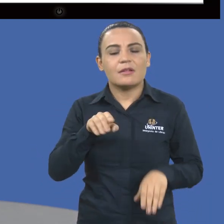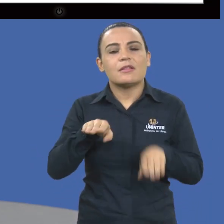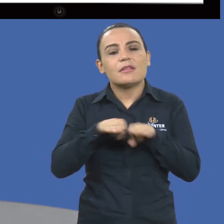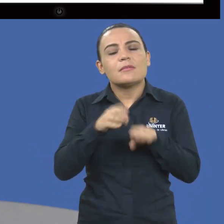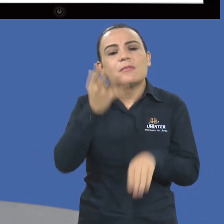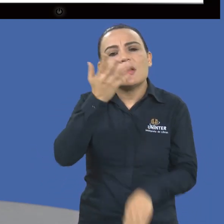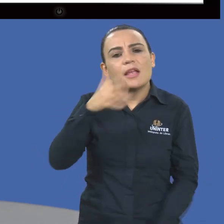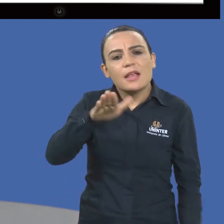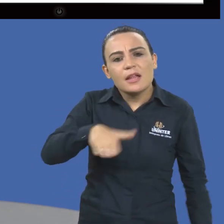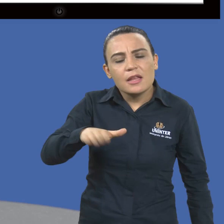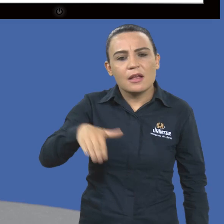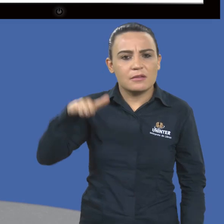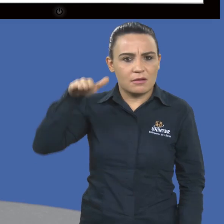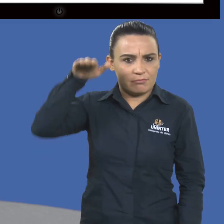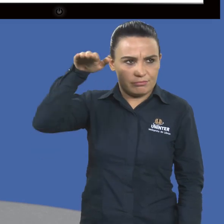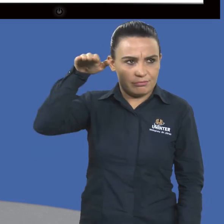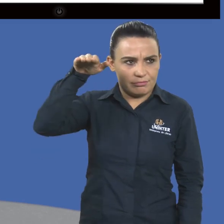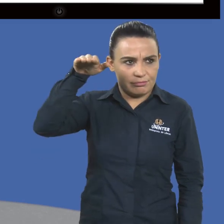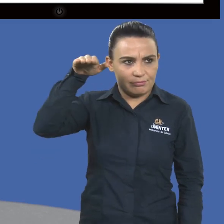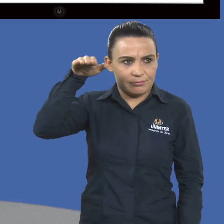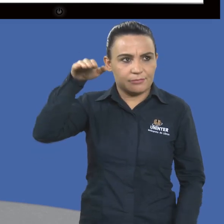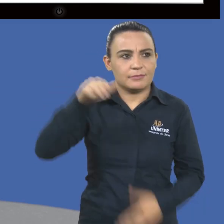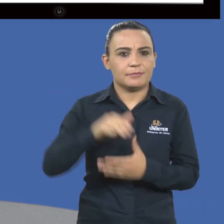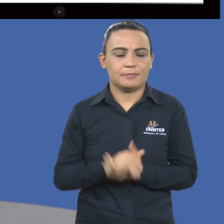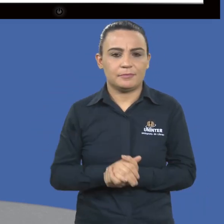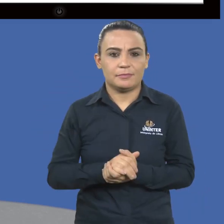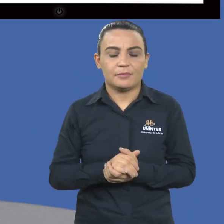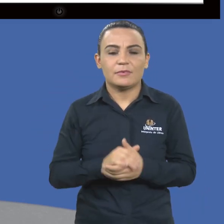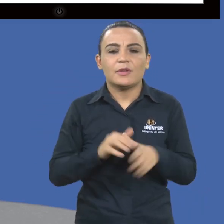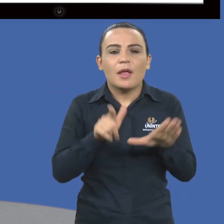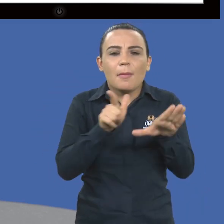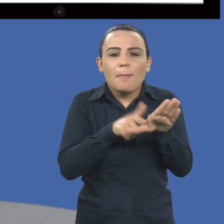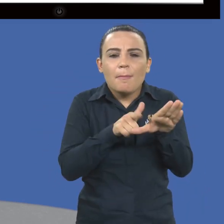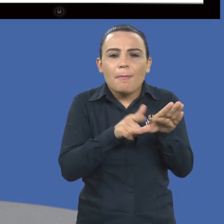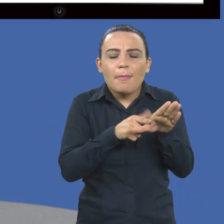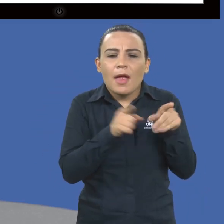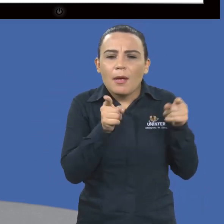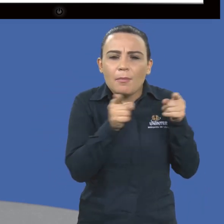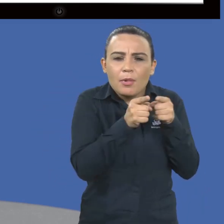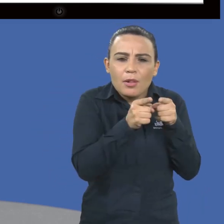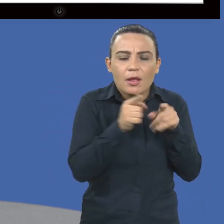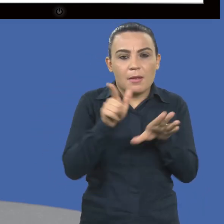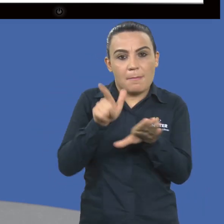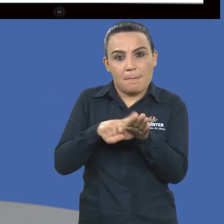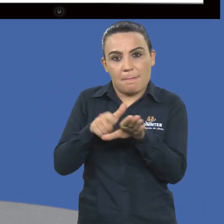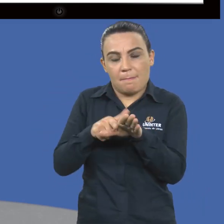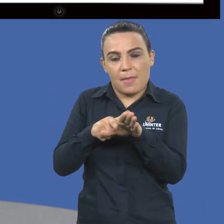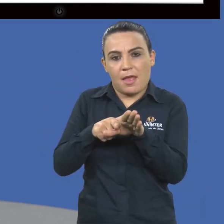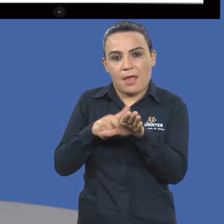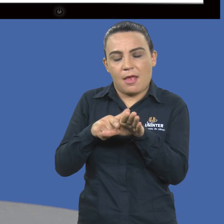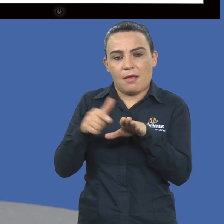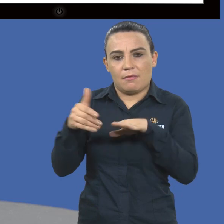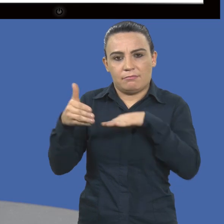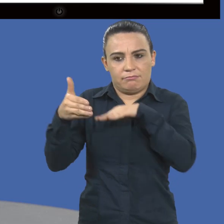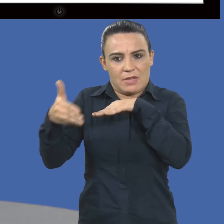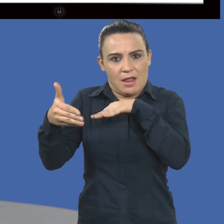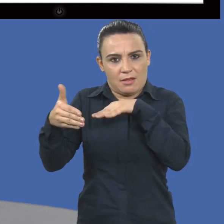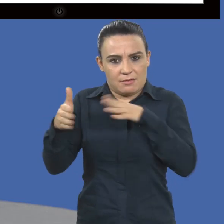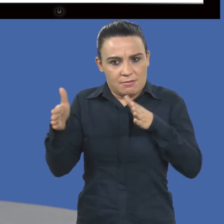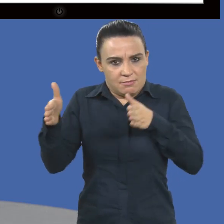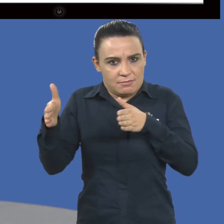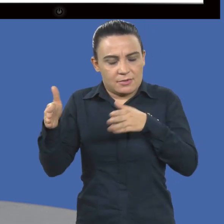e mesmo na criancinha maior, que é o pezinho que está mostrando do lado direito,